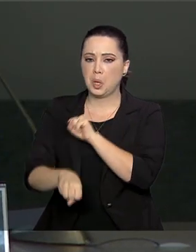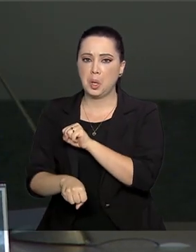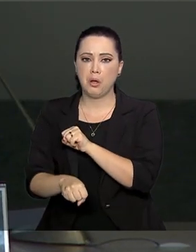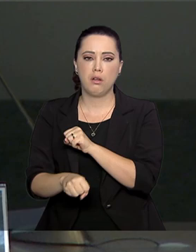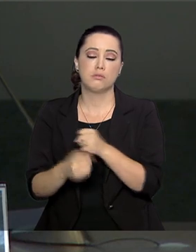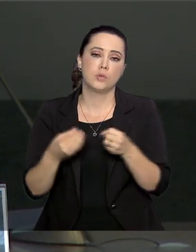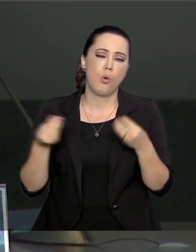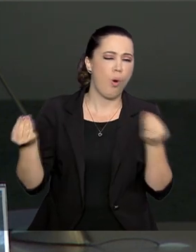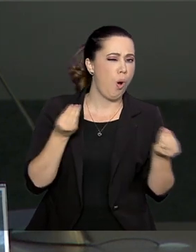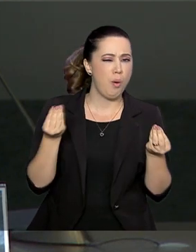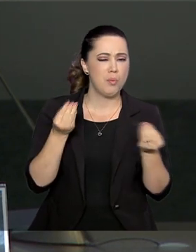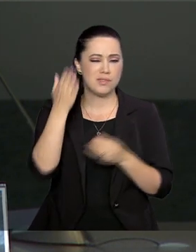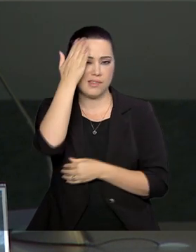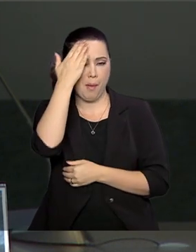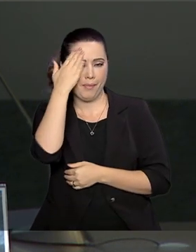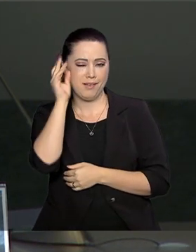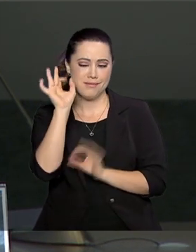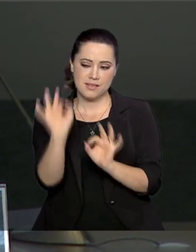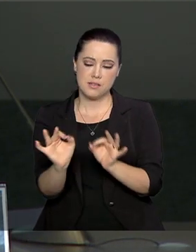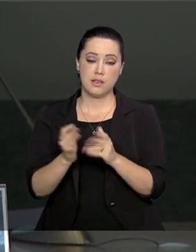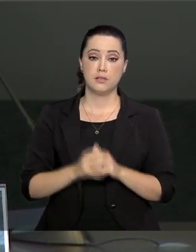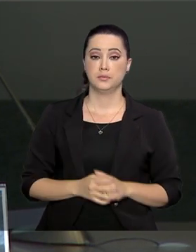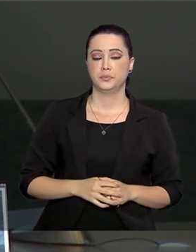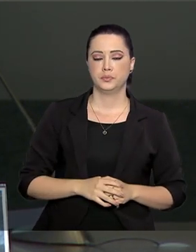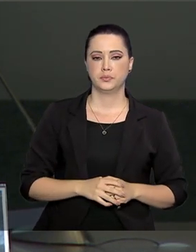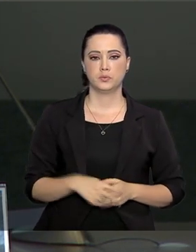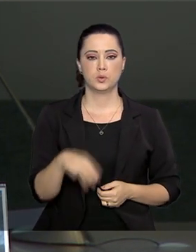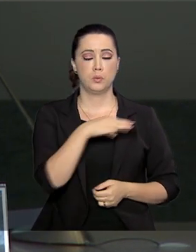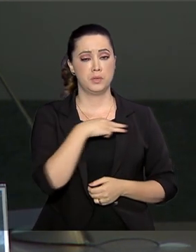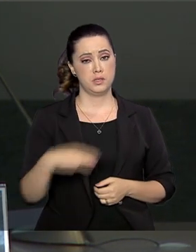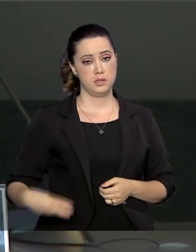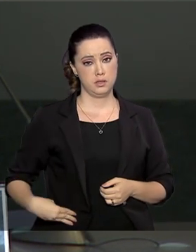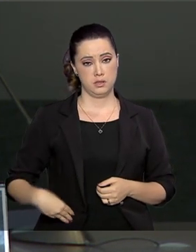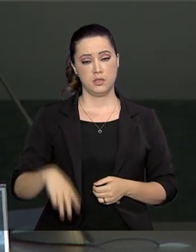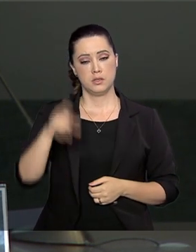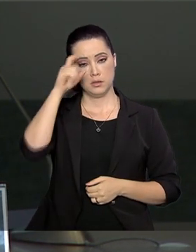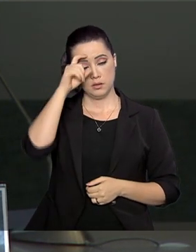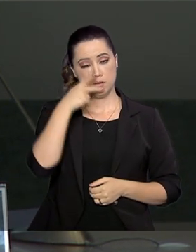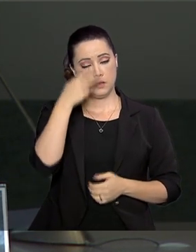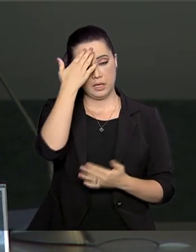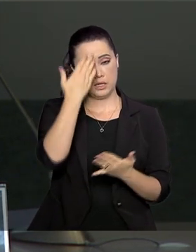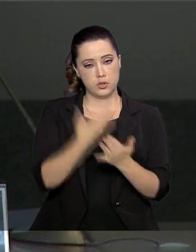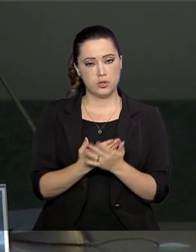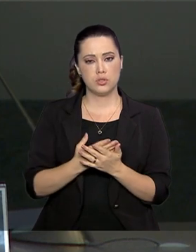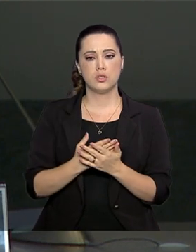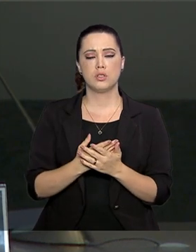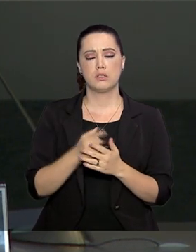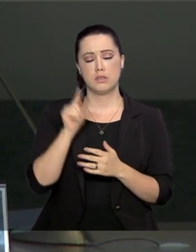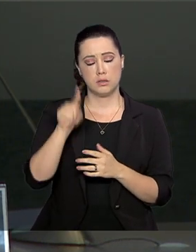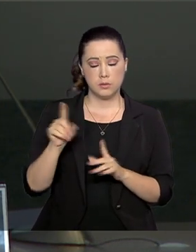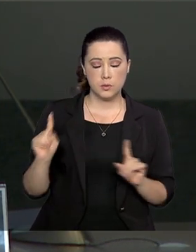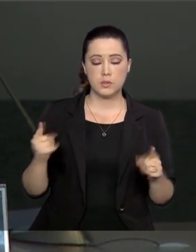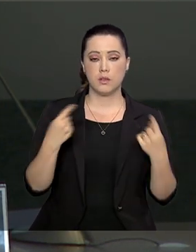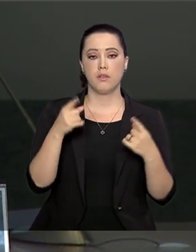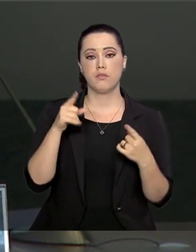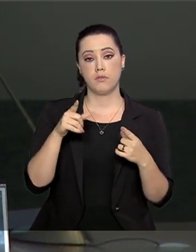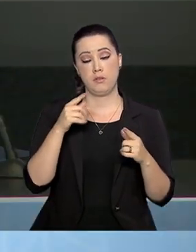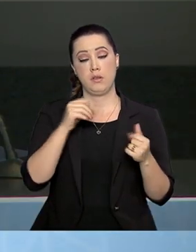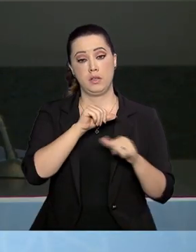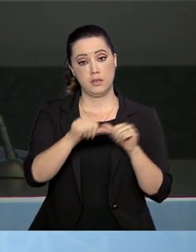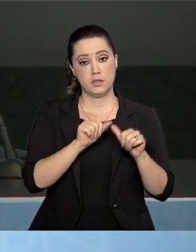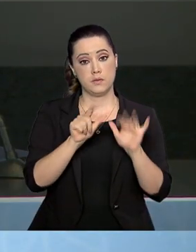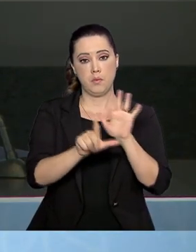ministro da Justiça e Segurança Pública, Sérgio Moro, acredita que o grande desafio é fazer com que a lei seja realidade.